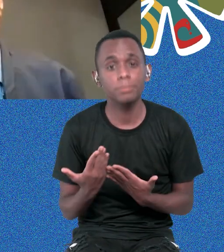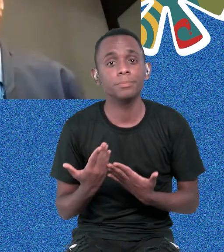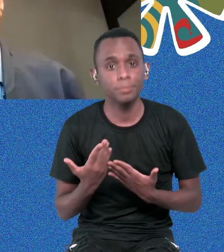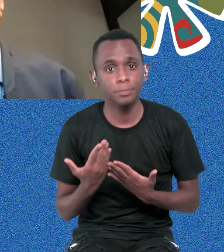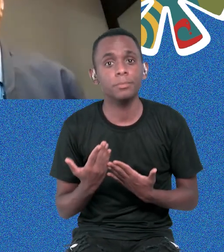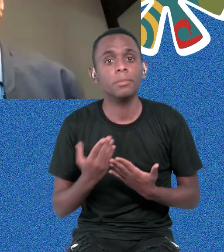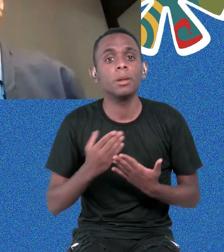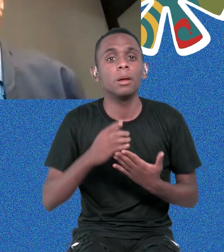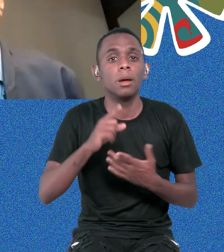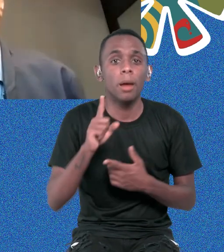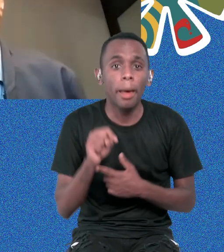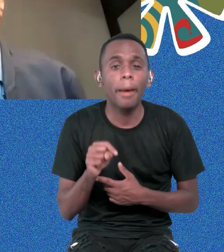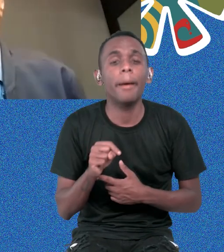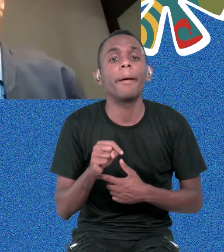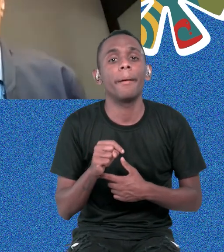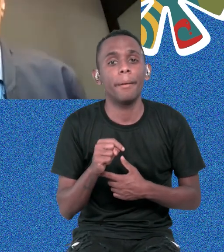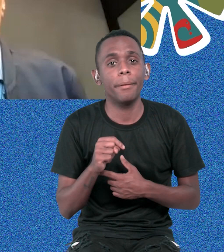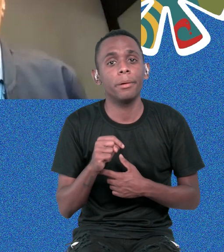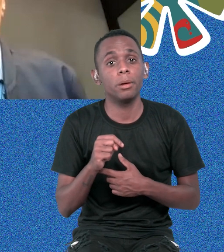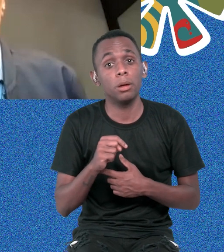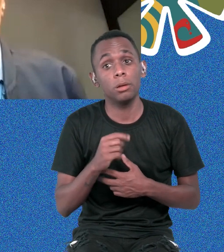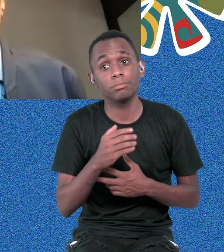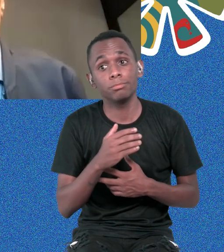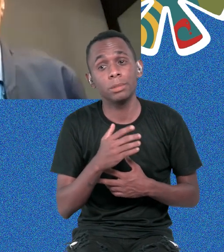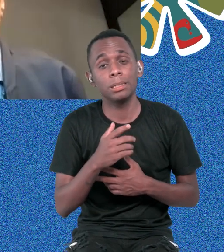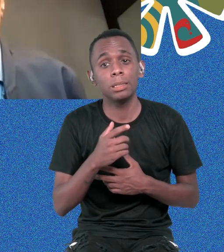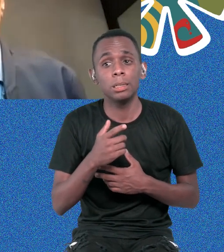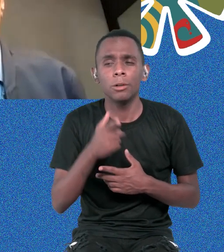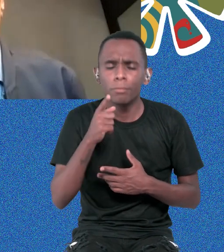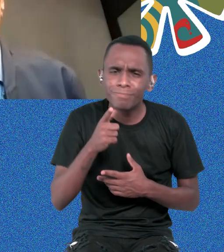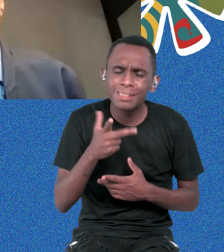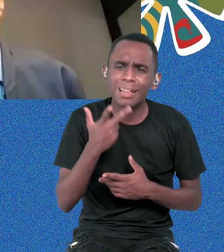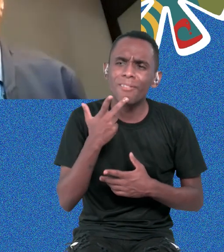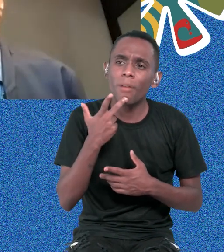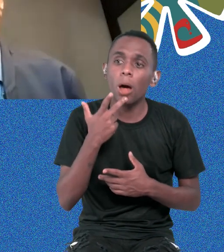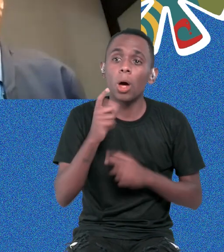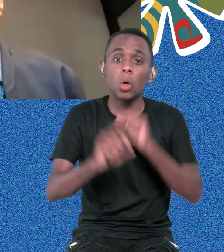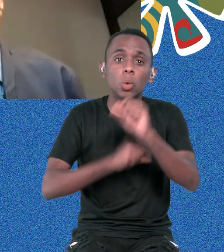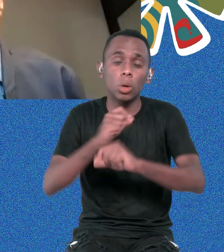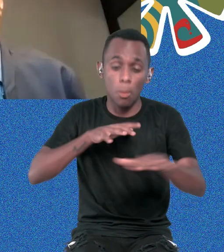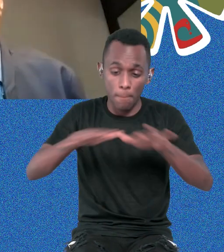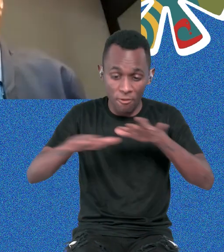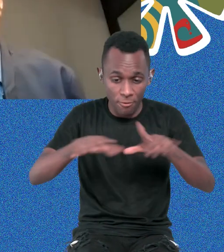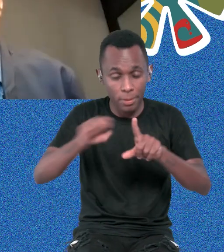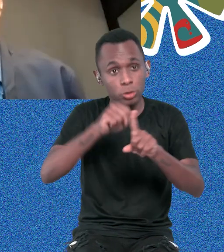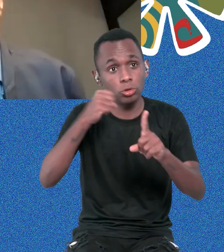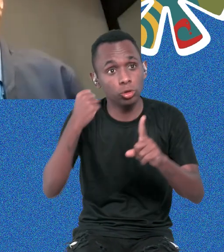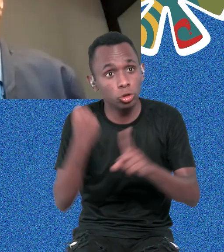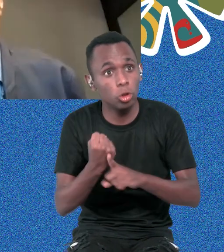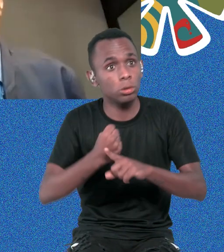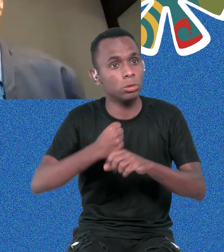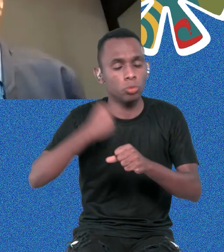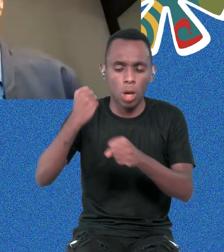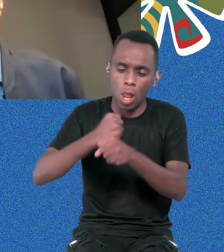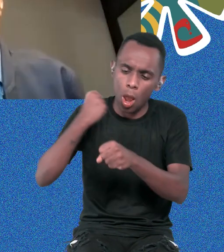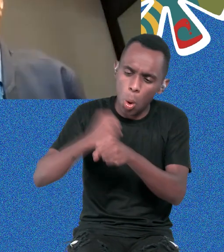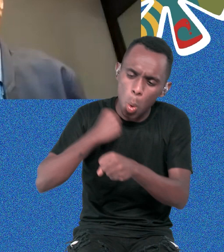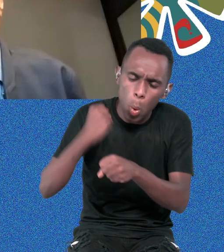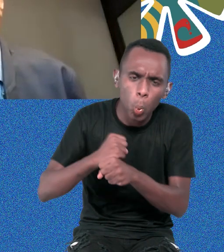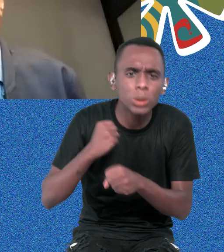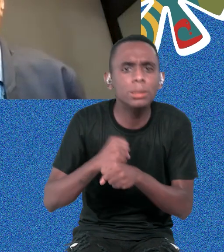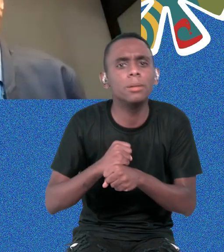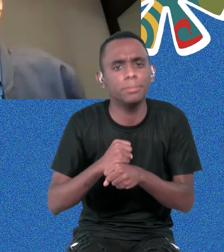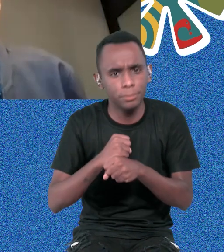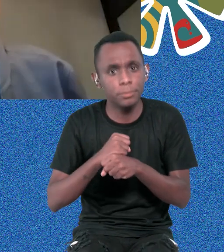momento é que você está insistindo em que os próprios movimentos sociais, em suas lutas,